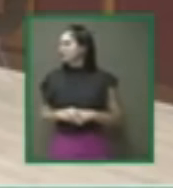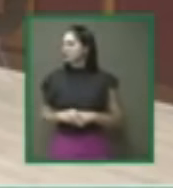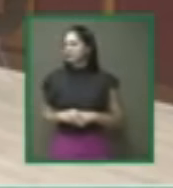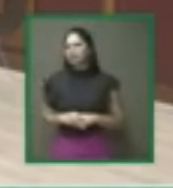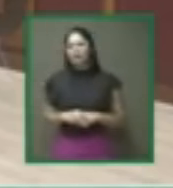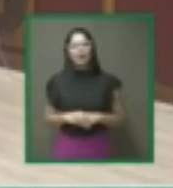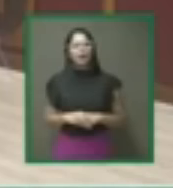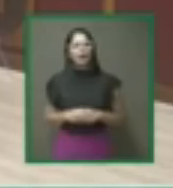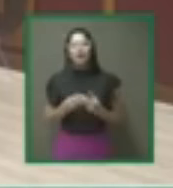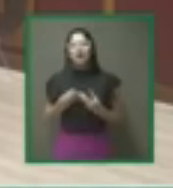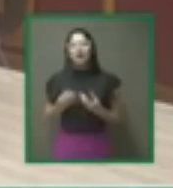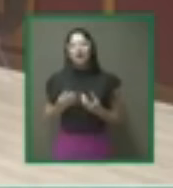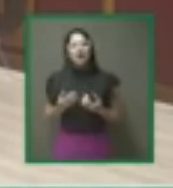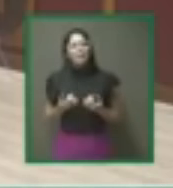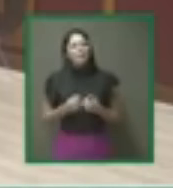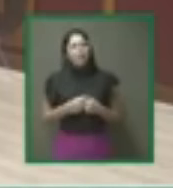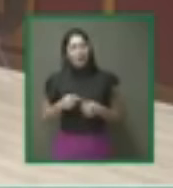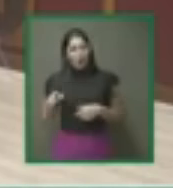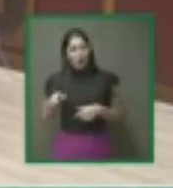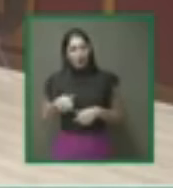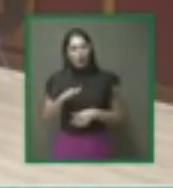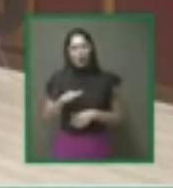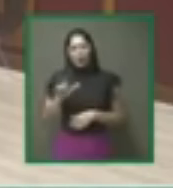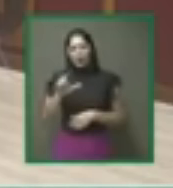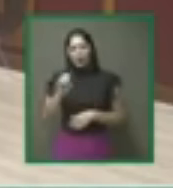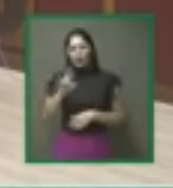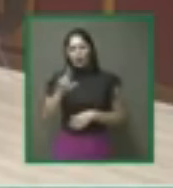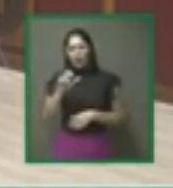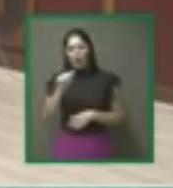como você soube da morte do Lohan?